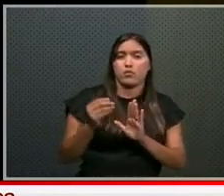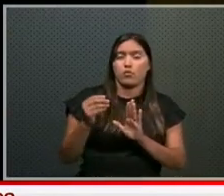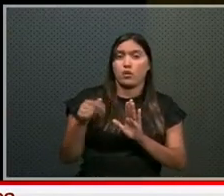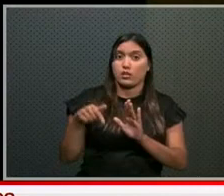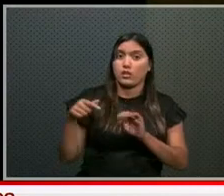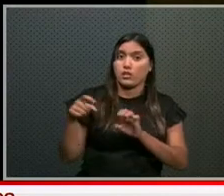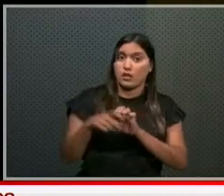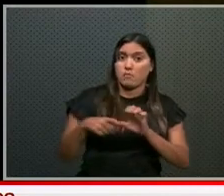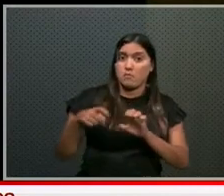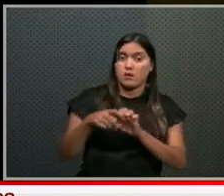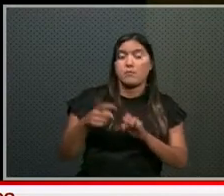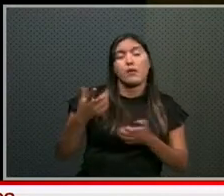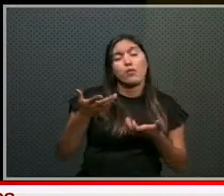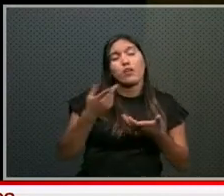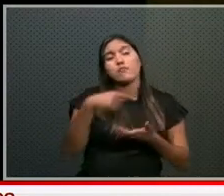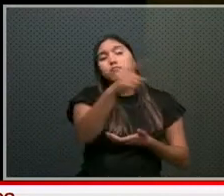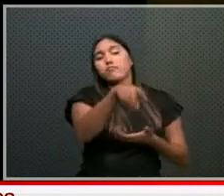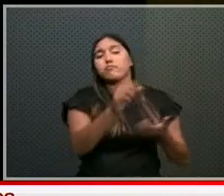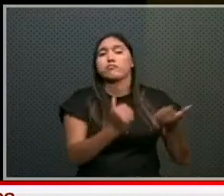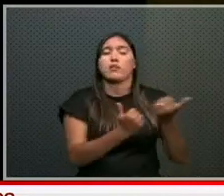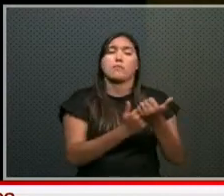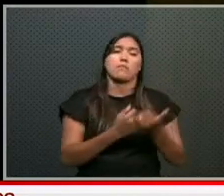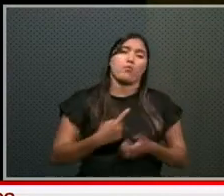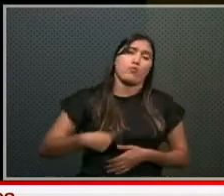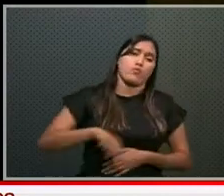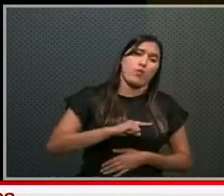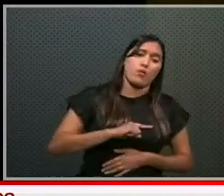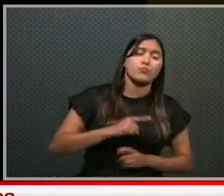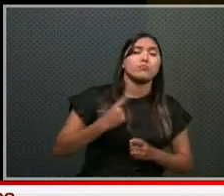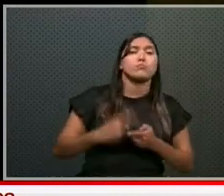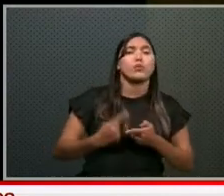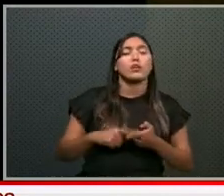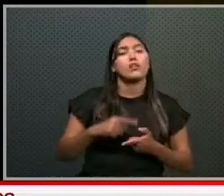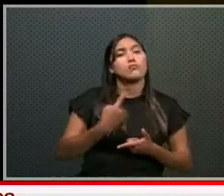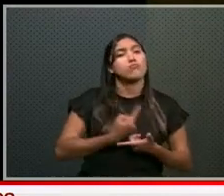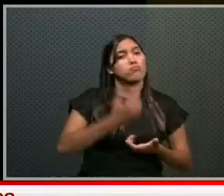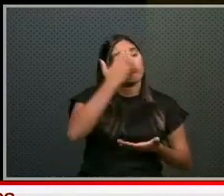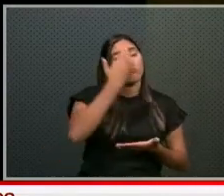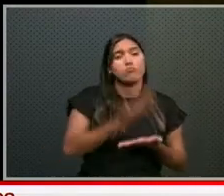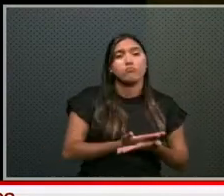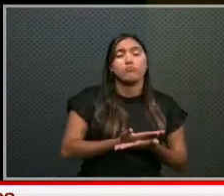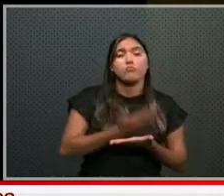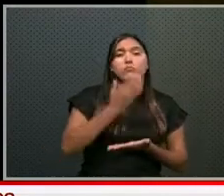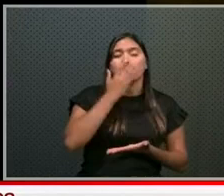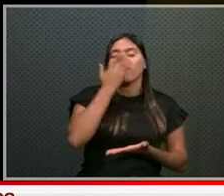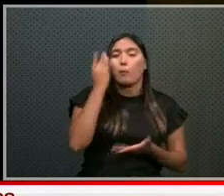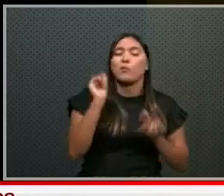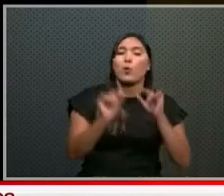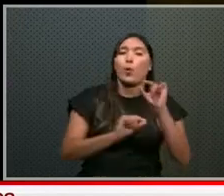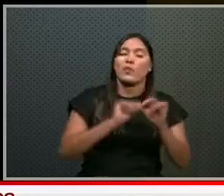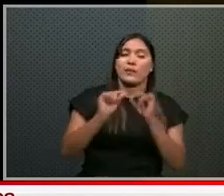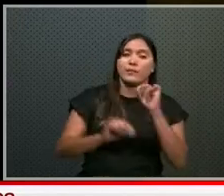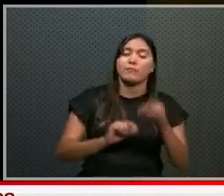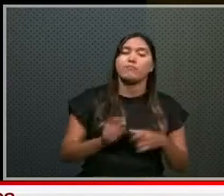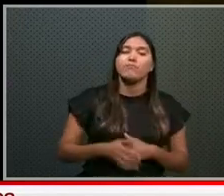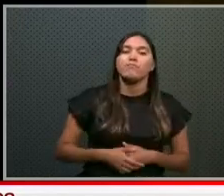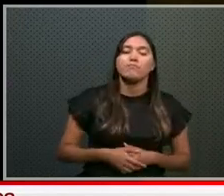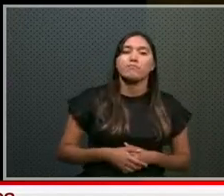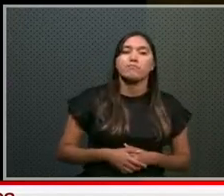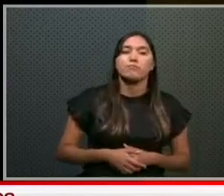inclusive dessa casa e dos nossos parlamentares pois Nós acreditamos muito fortemente que